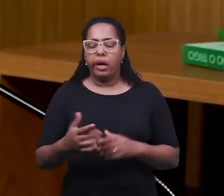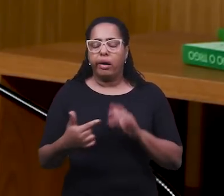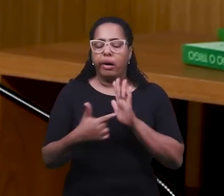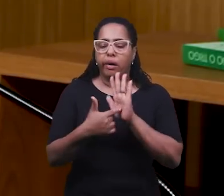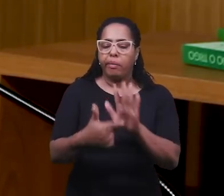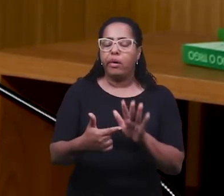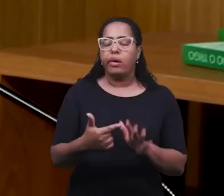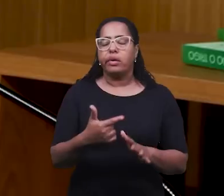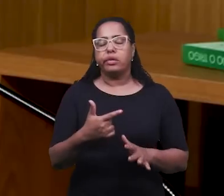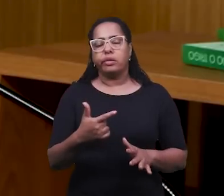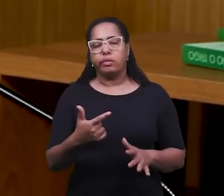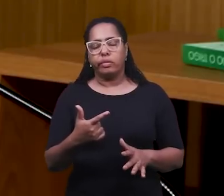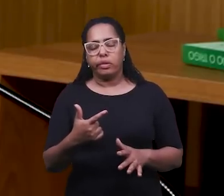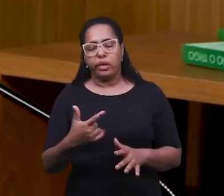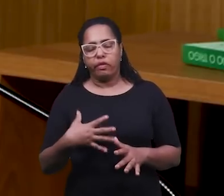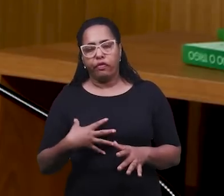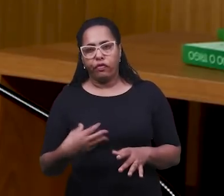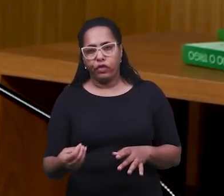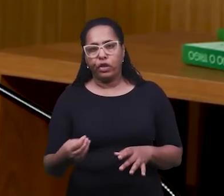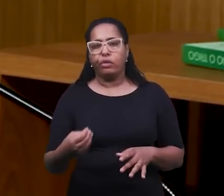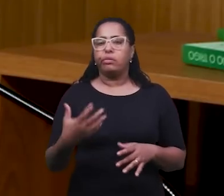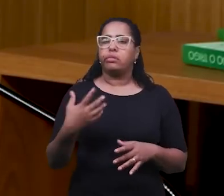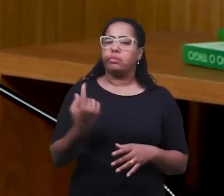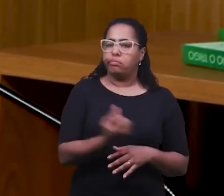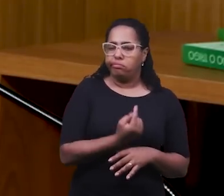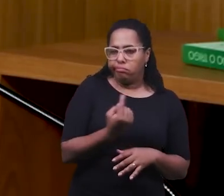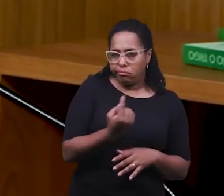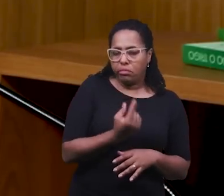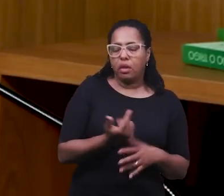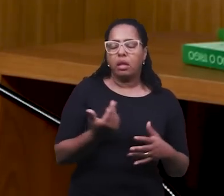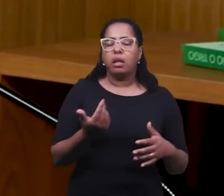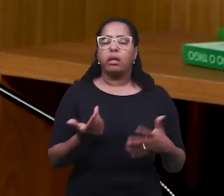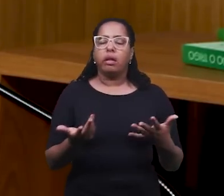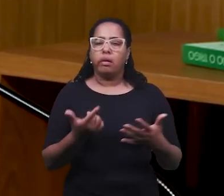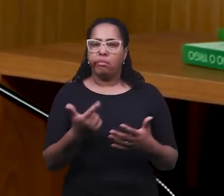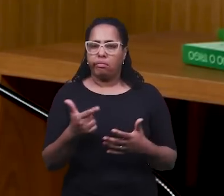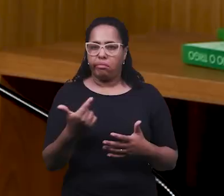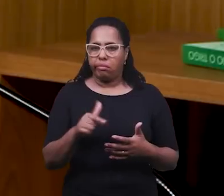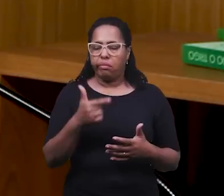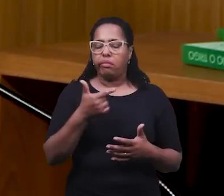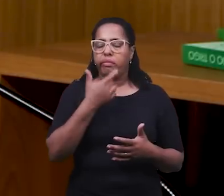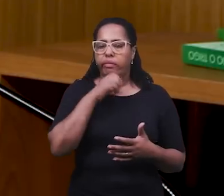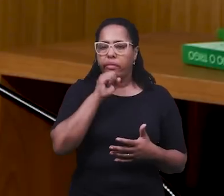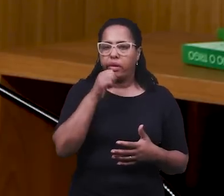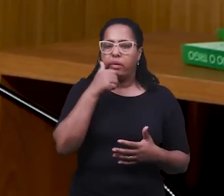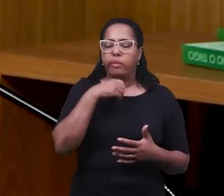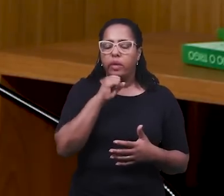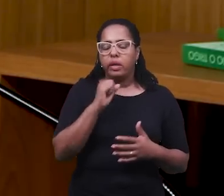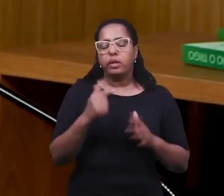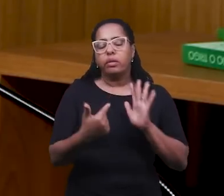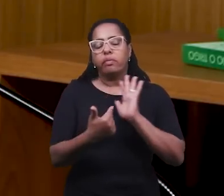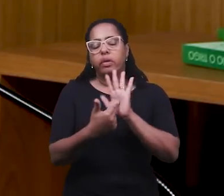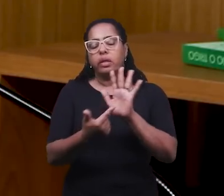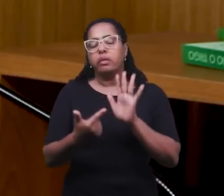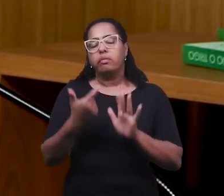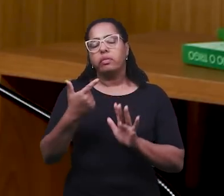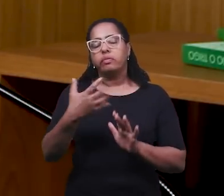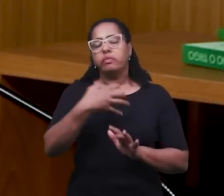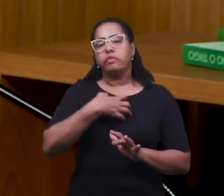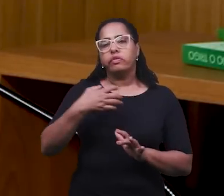Então, é o aspecto de você olhar o rebanho e as suas necessidades físicas e